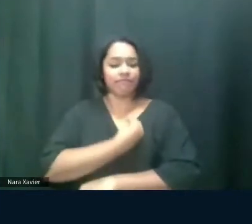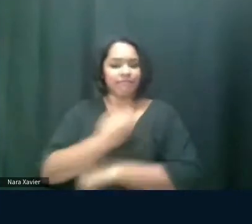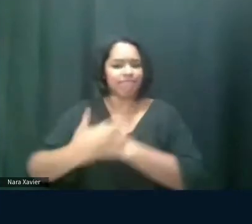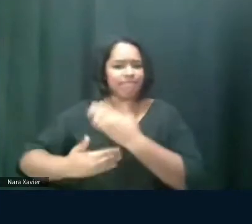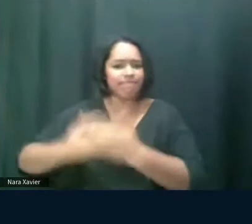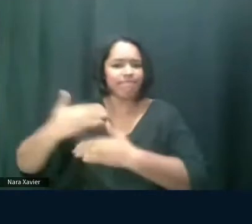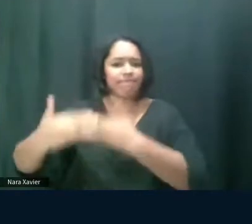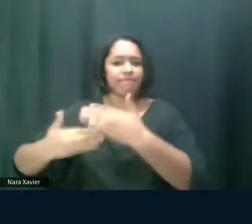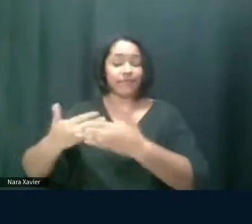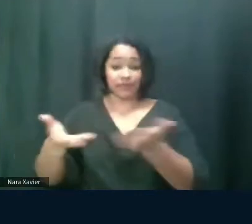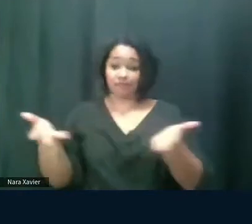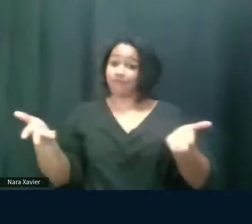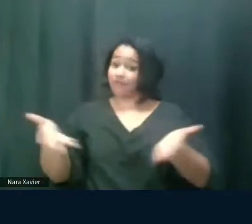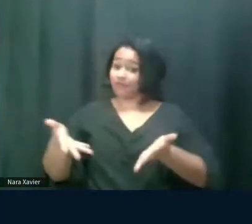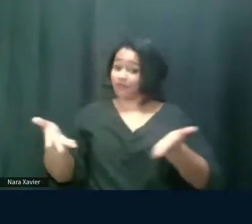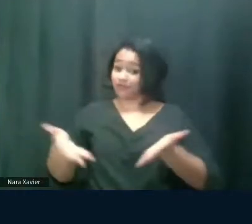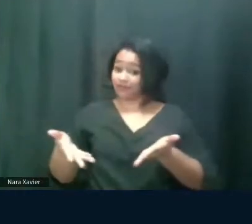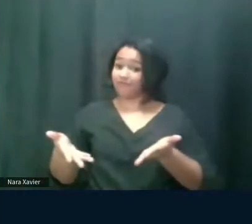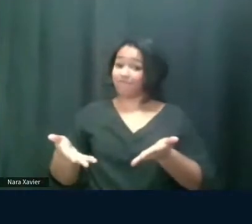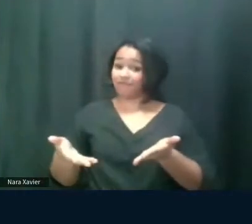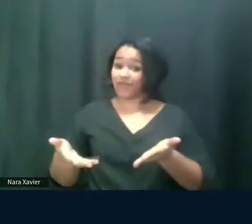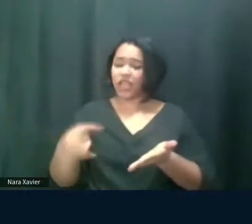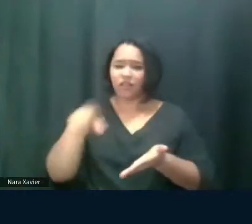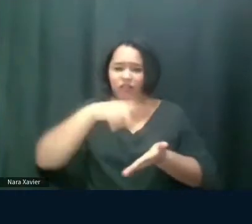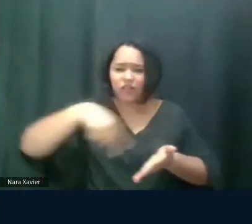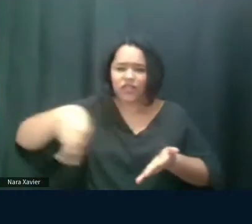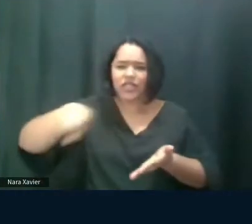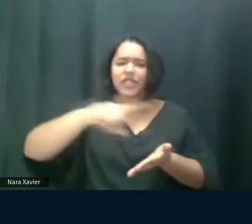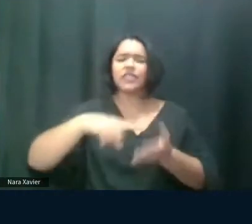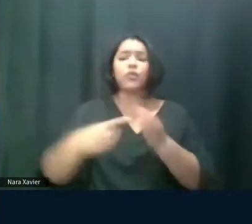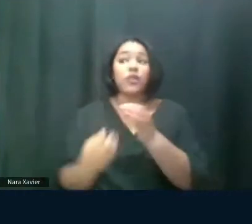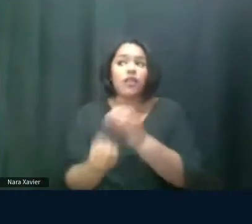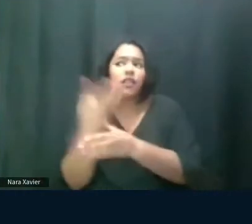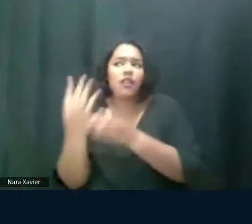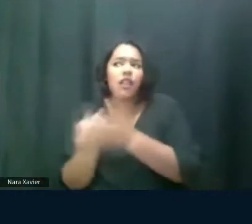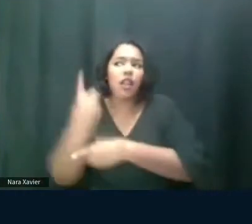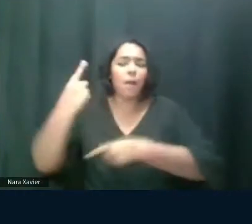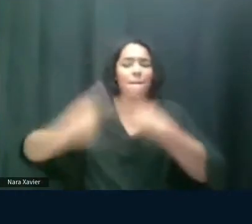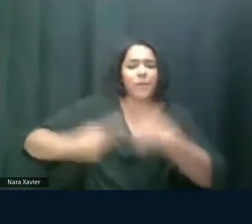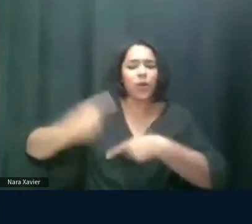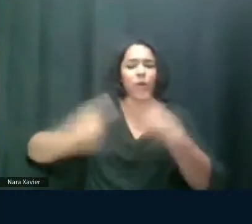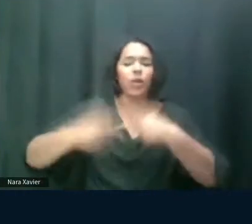desenvolvendo atualmente. Ou seja, vocês estão criando políticas linguísticas